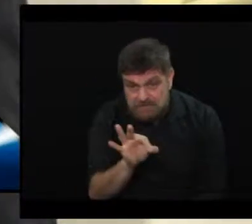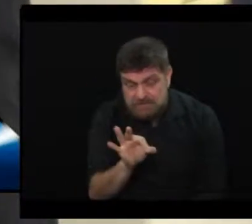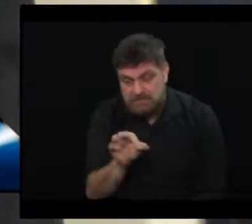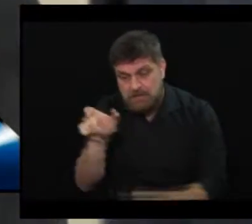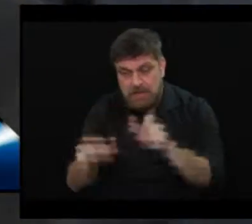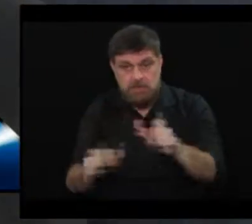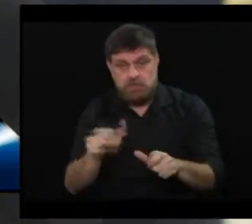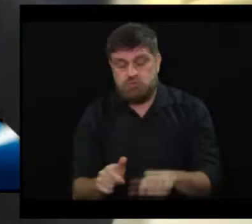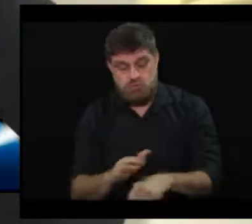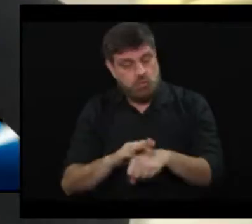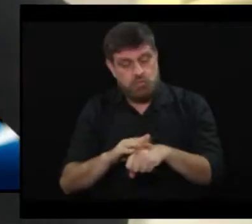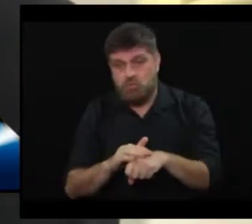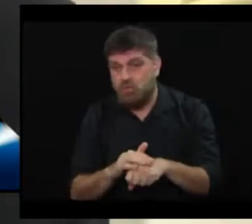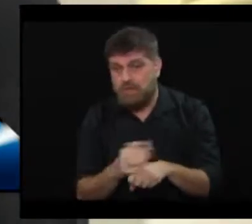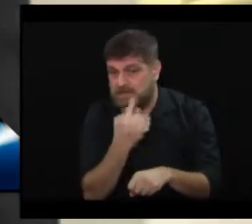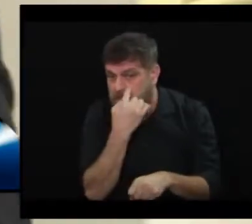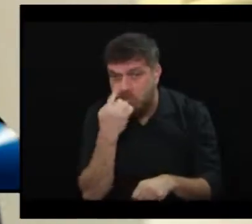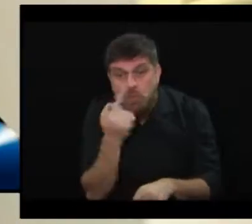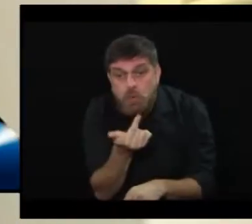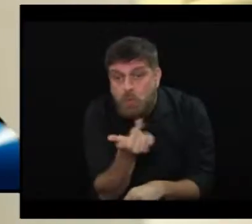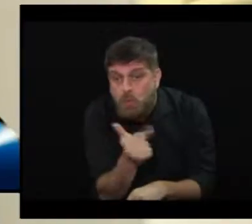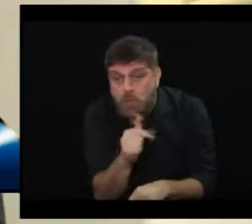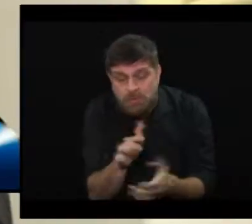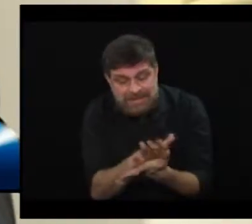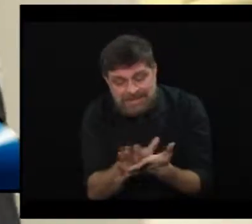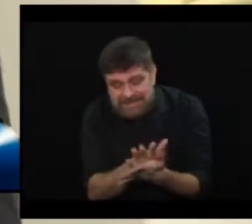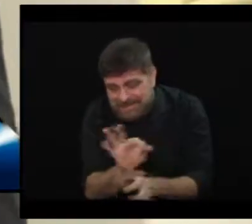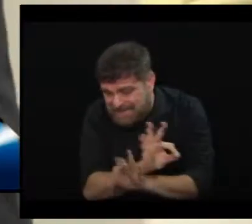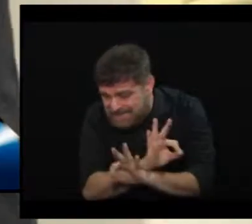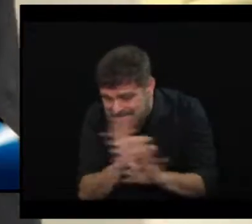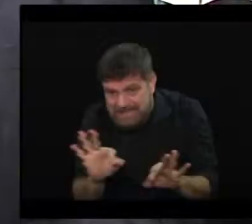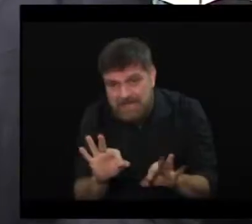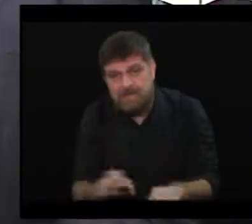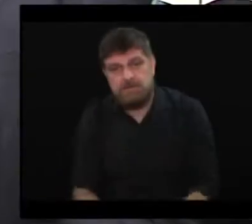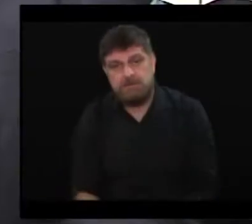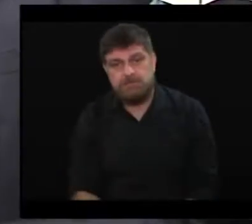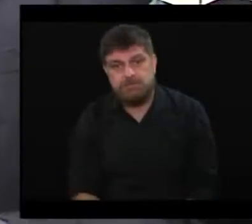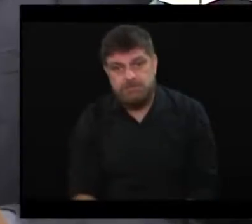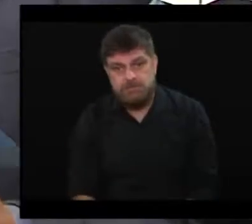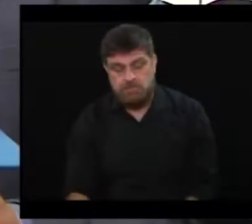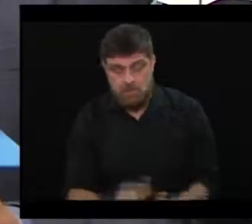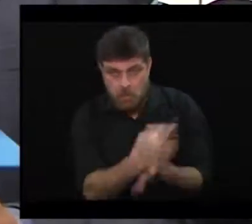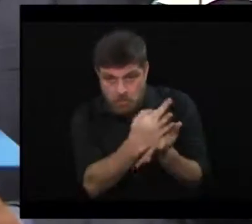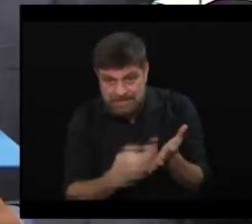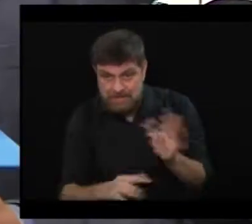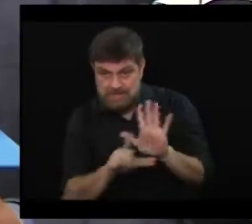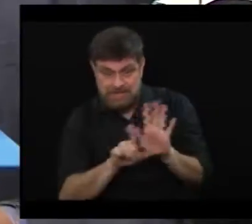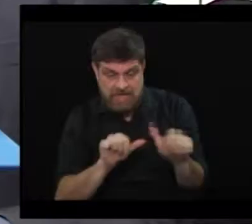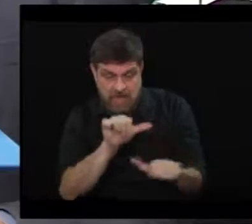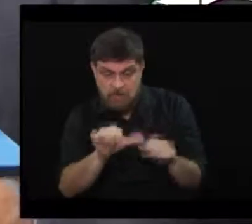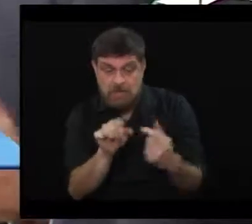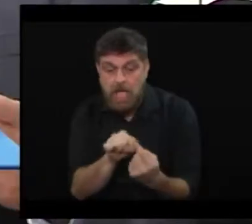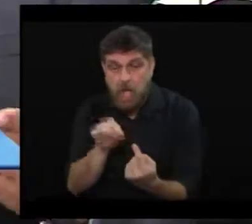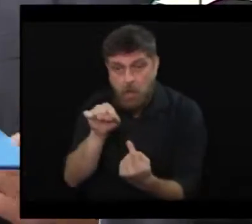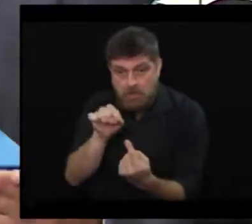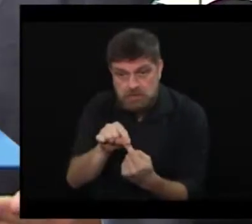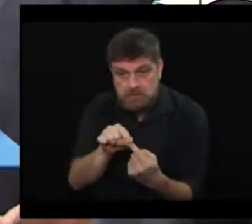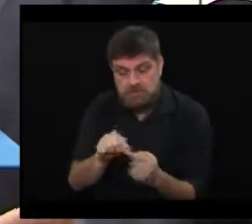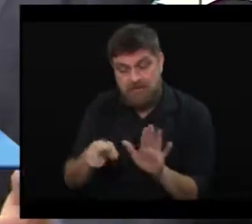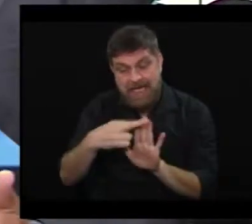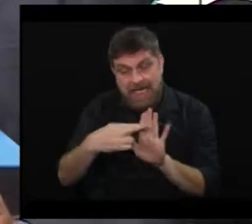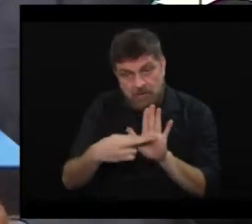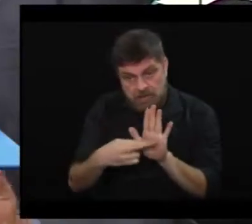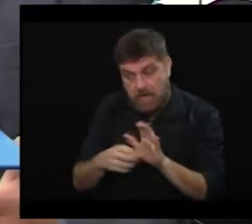isso não possui nenhum tipo de patologia ou nenhum tipo de necessidade médica. A mudança no texto tem o objetivo de regularizar